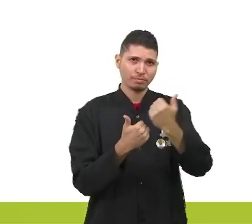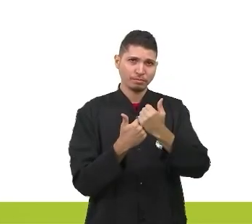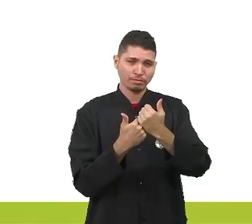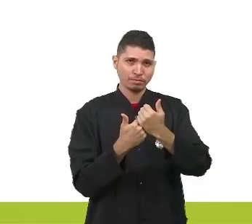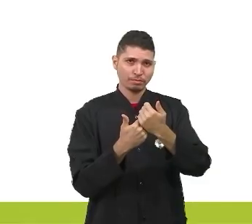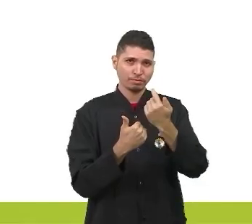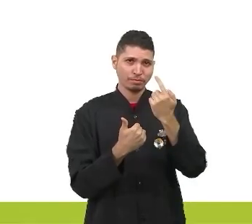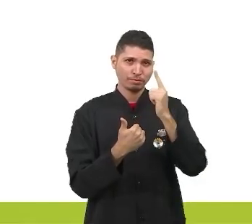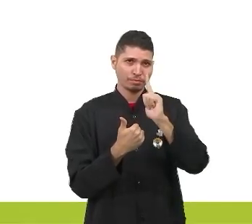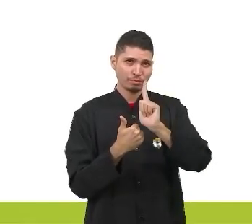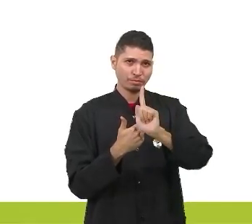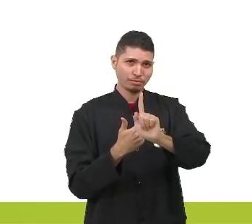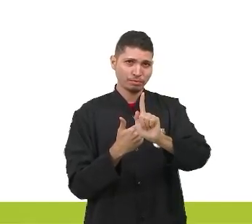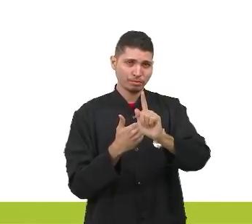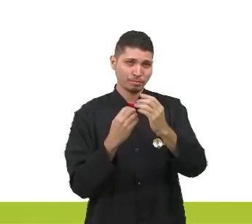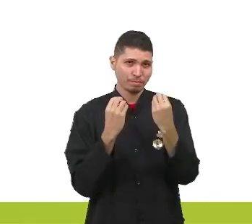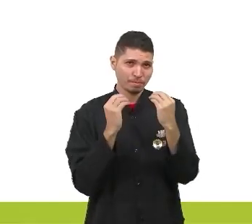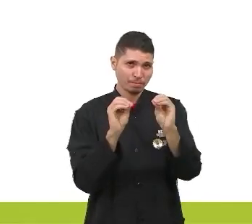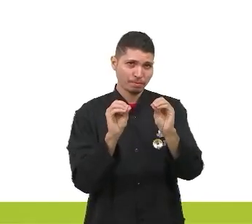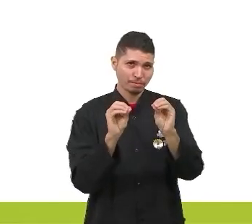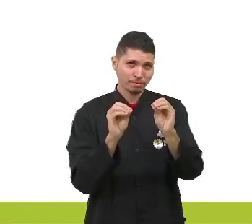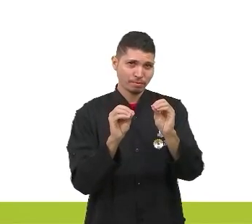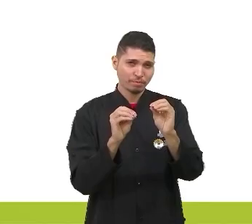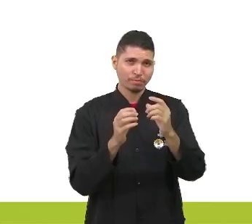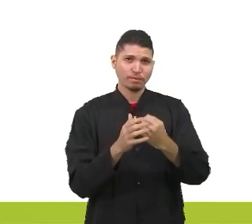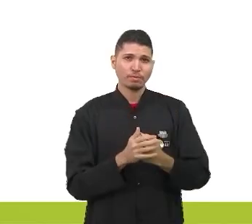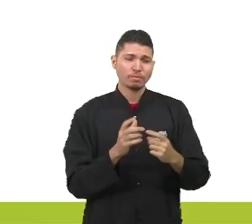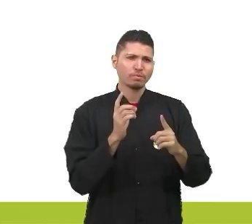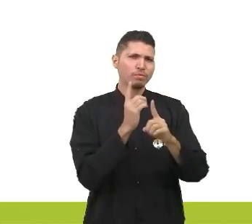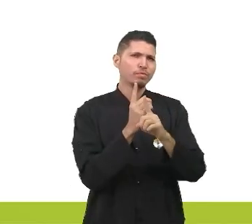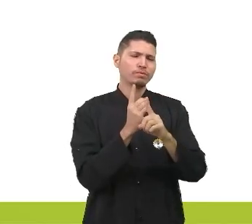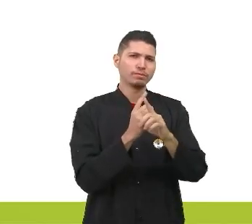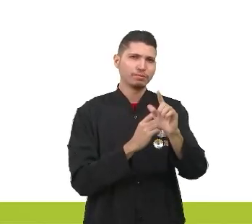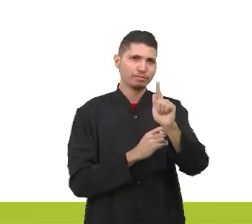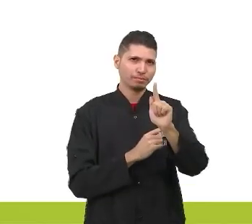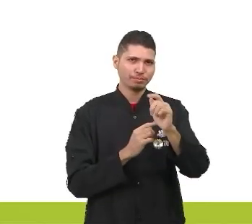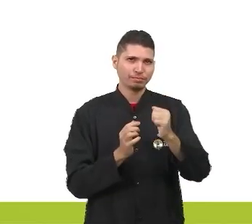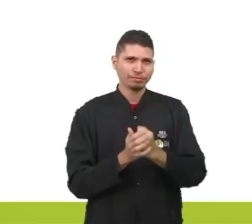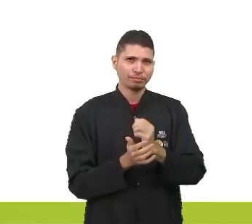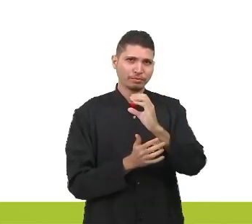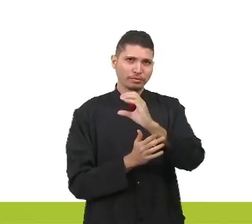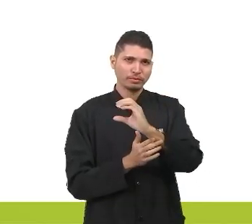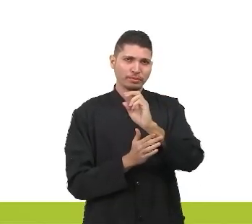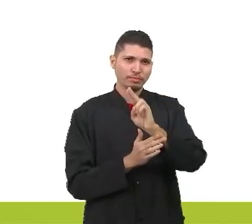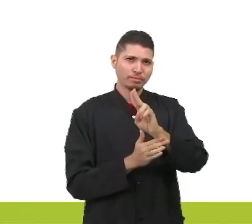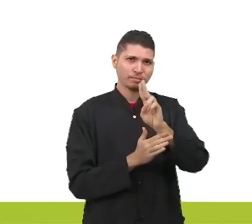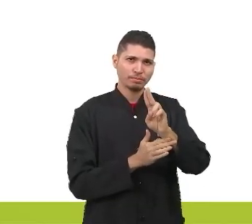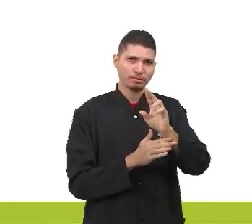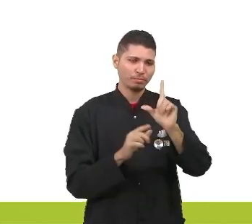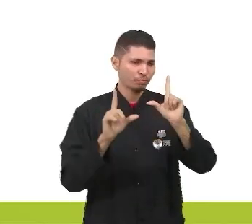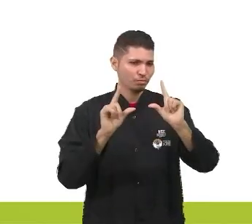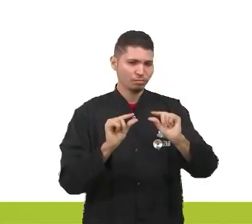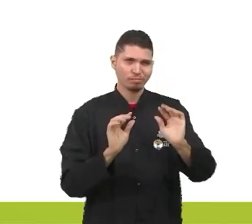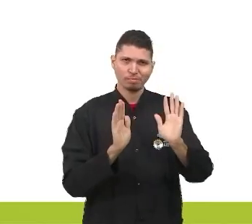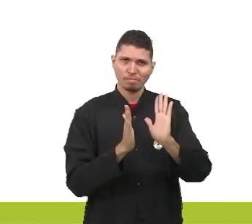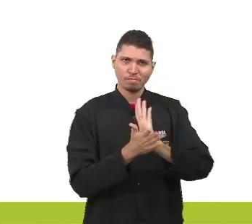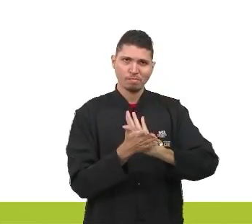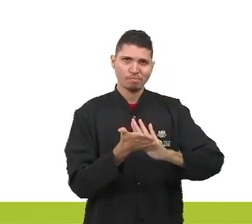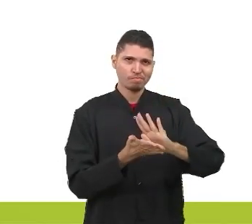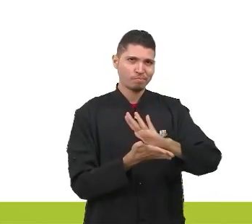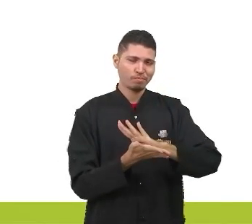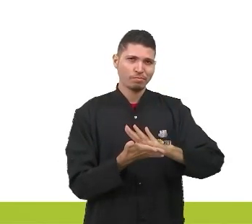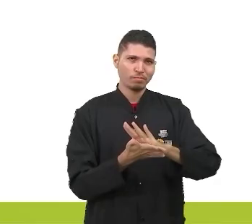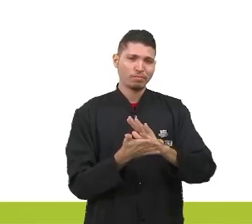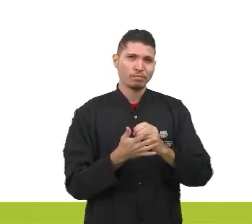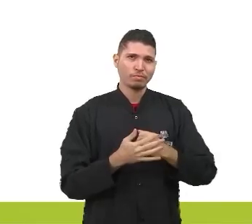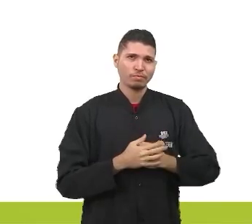C. Onde é que está o primeiro G? Está aqui. CUU não diminuiu nada.